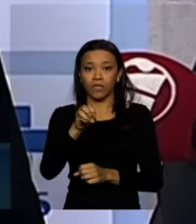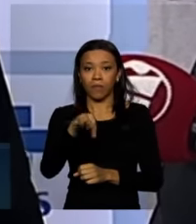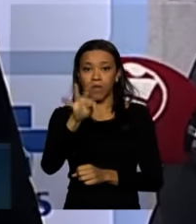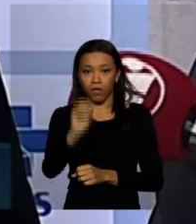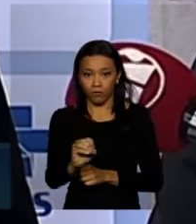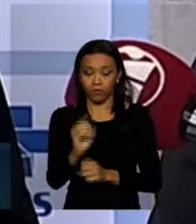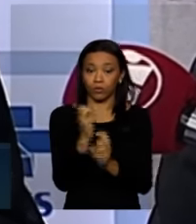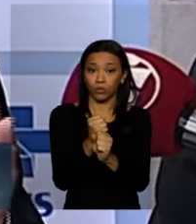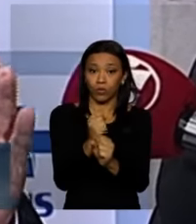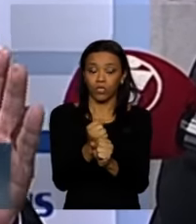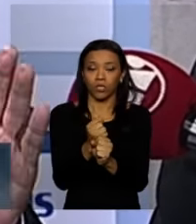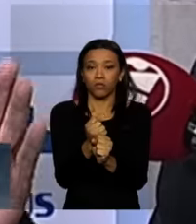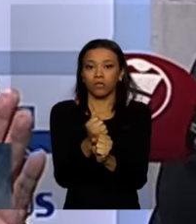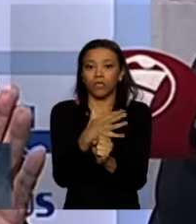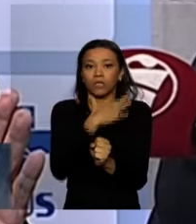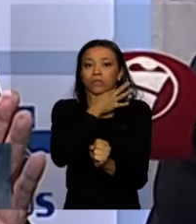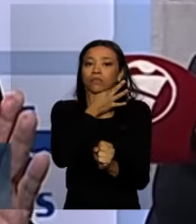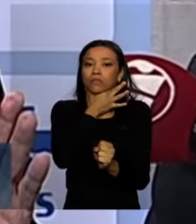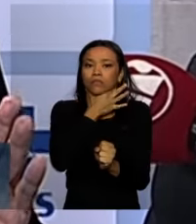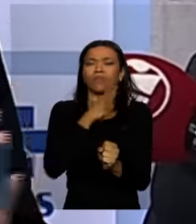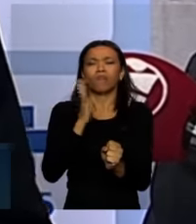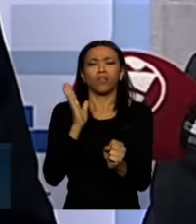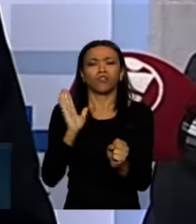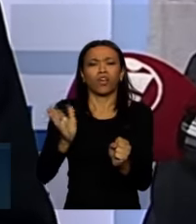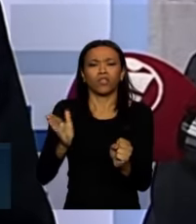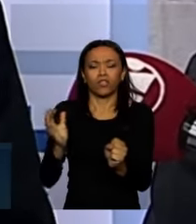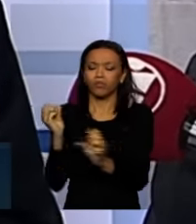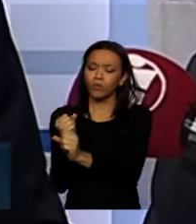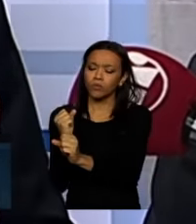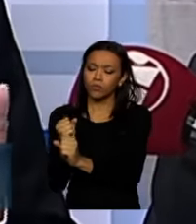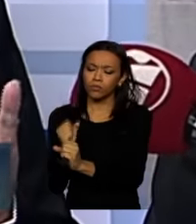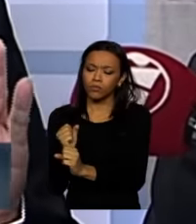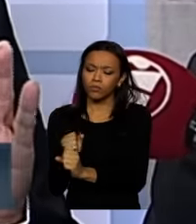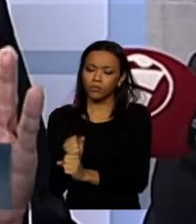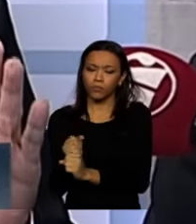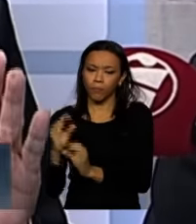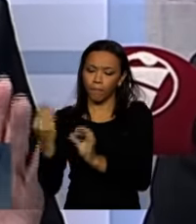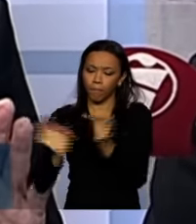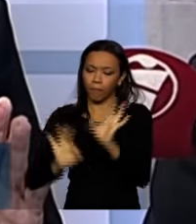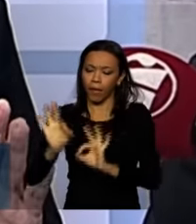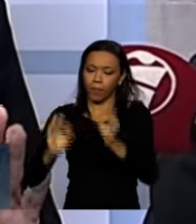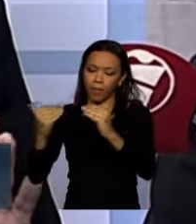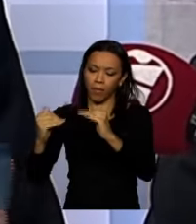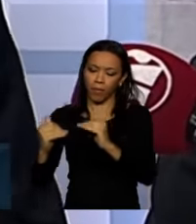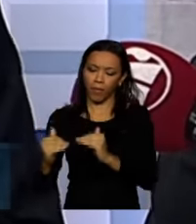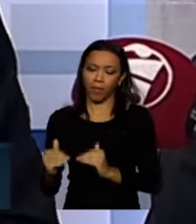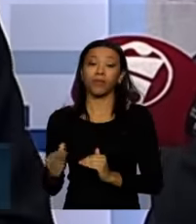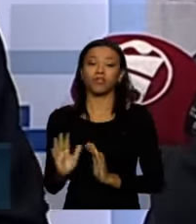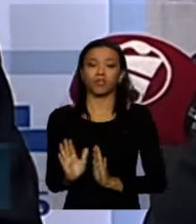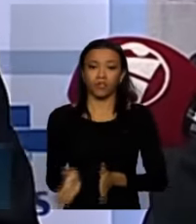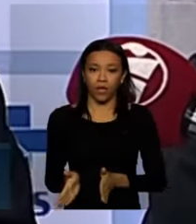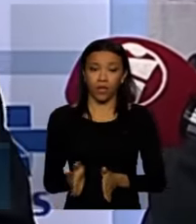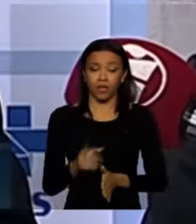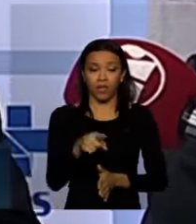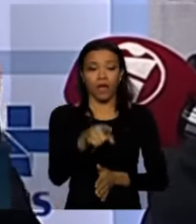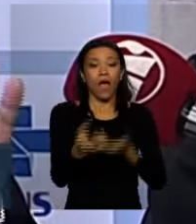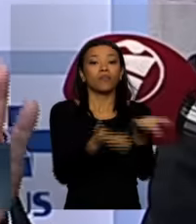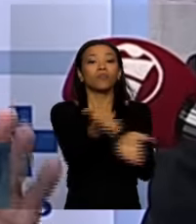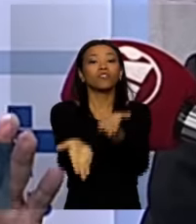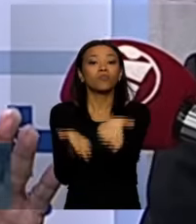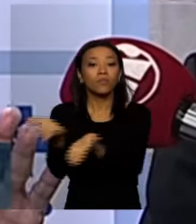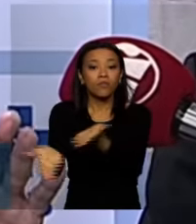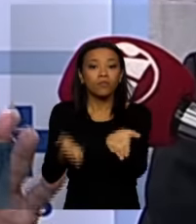nós estamos com tudo equacionado e nenhum nenhuma assistência médica deixará de